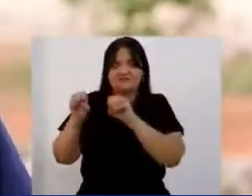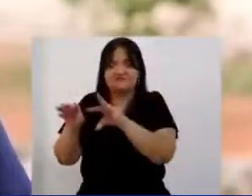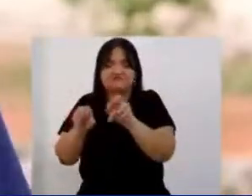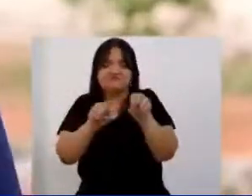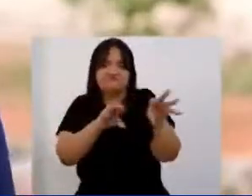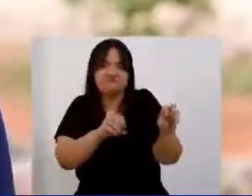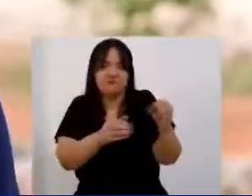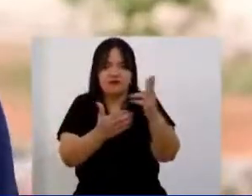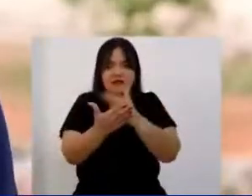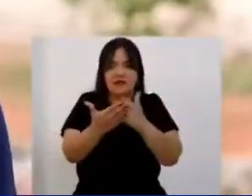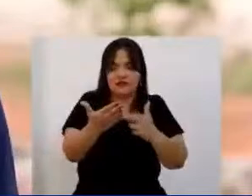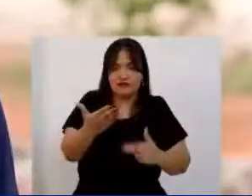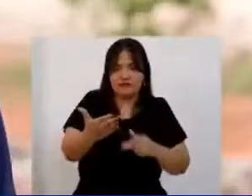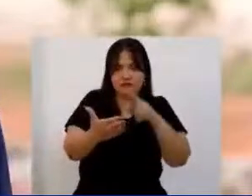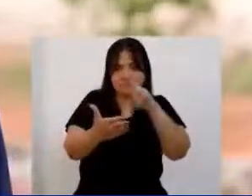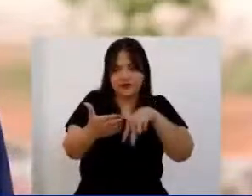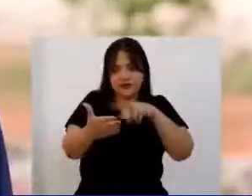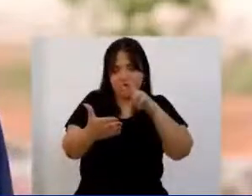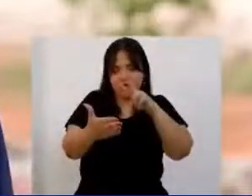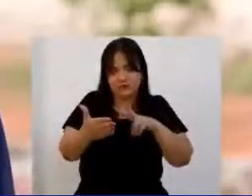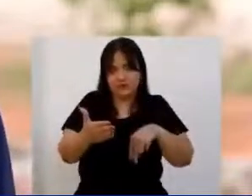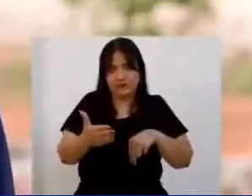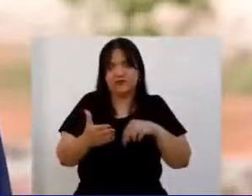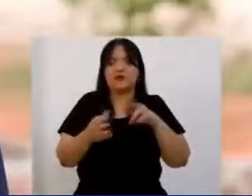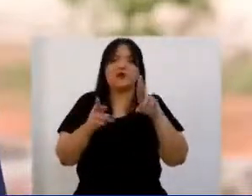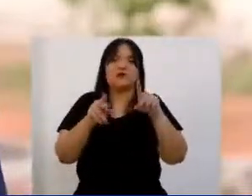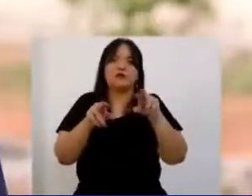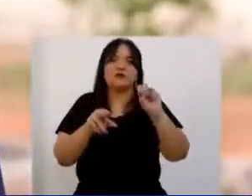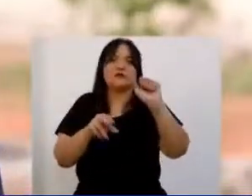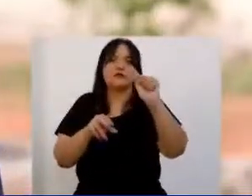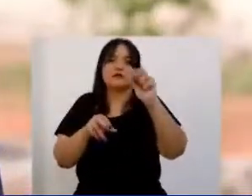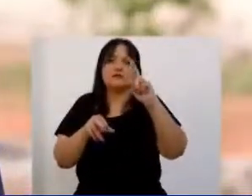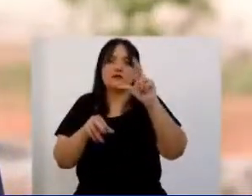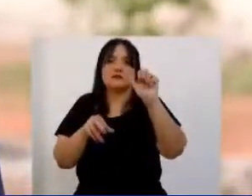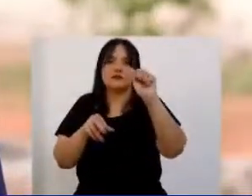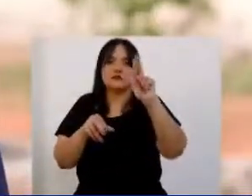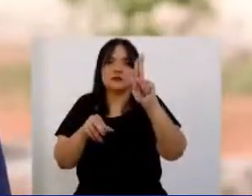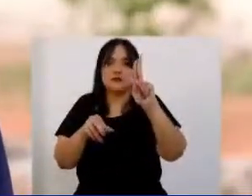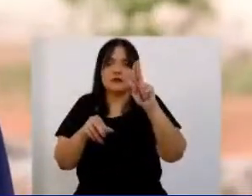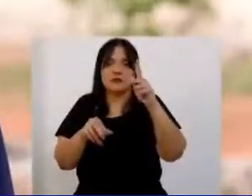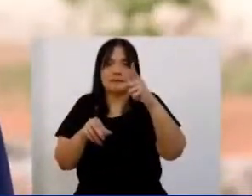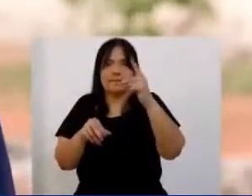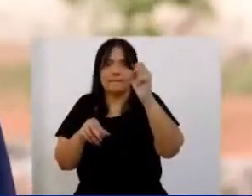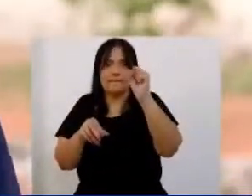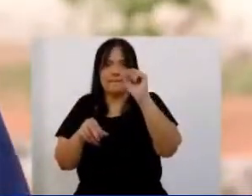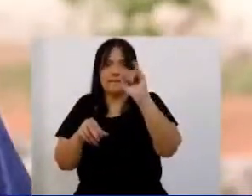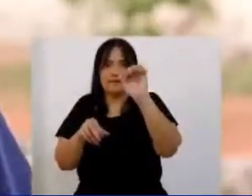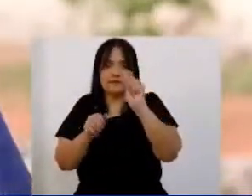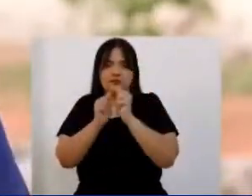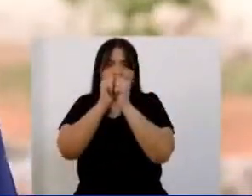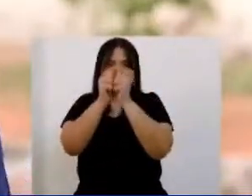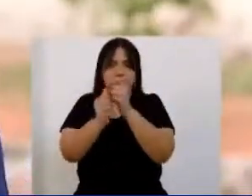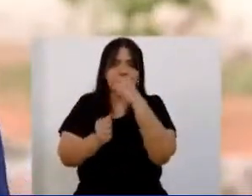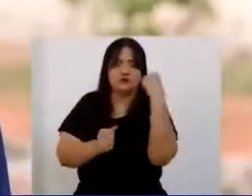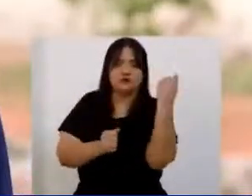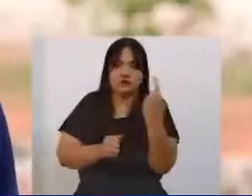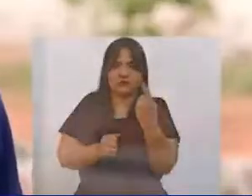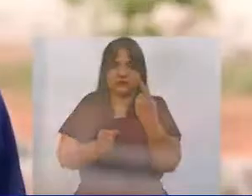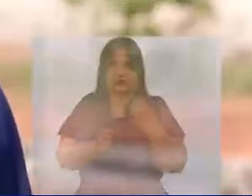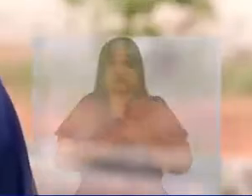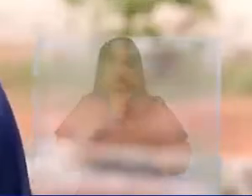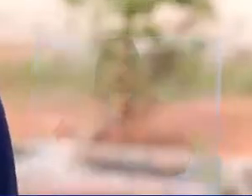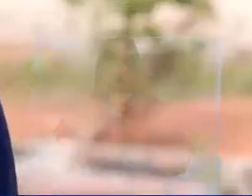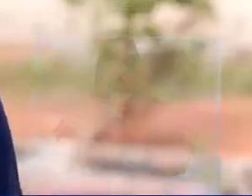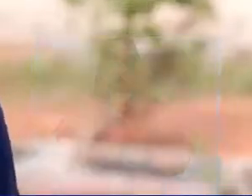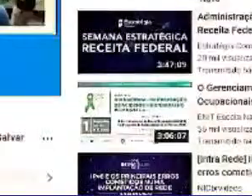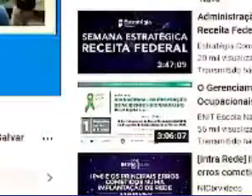à arte e à literatura, como o Sarau do Piscia, que já é o nosso parceiro desde 2019 e segue conosco